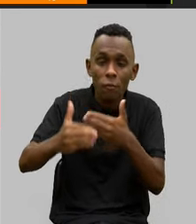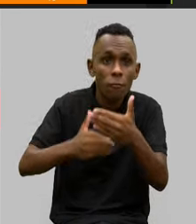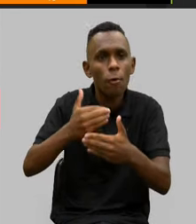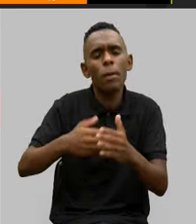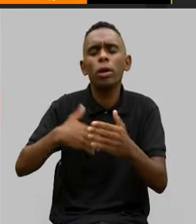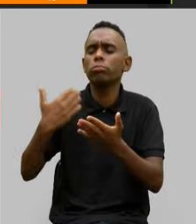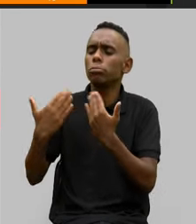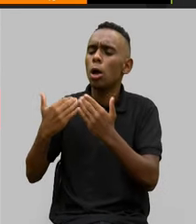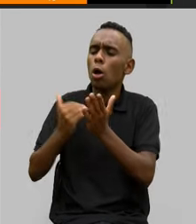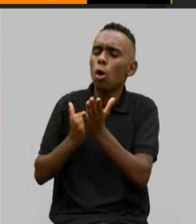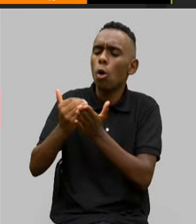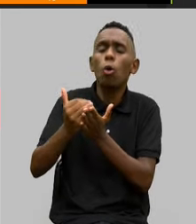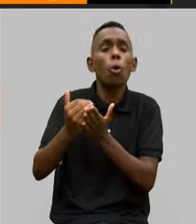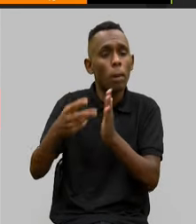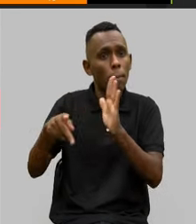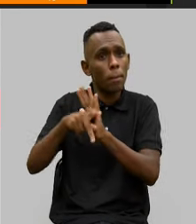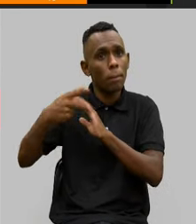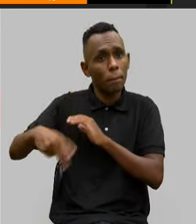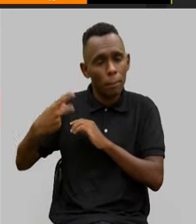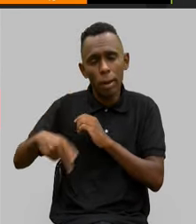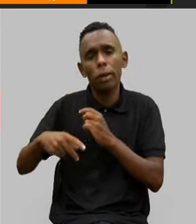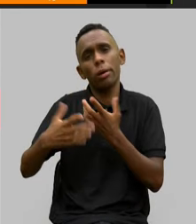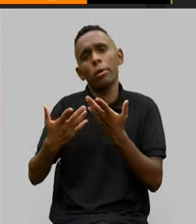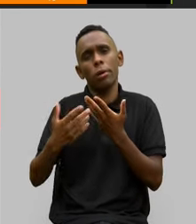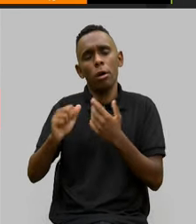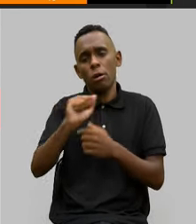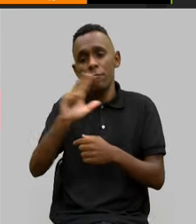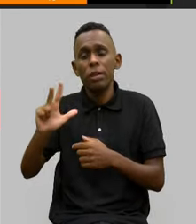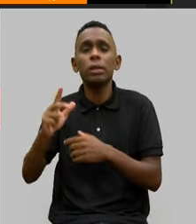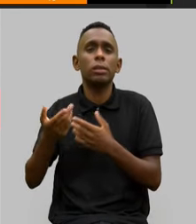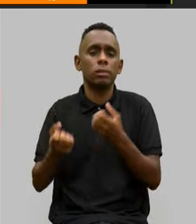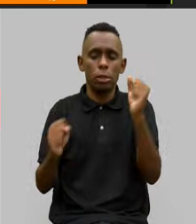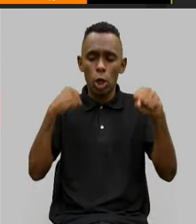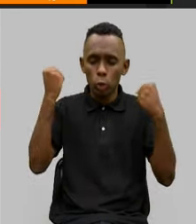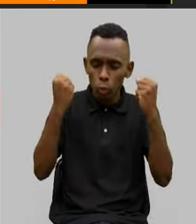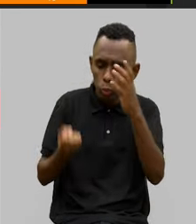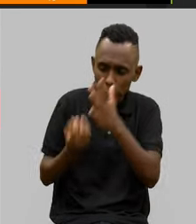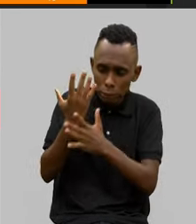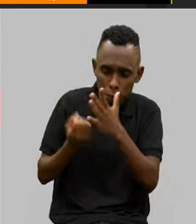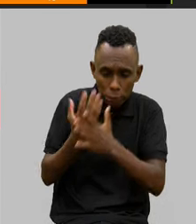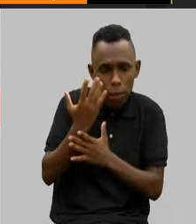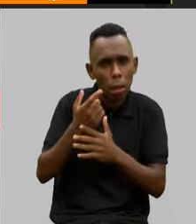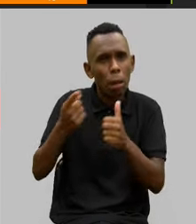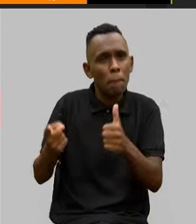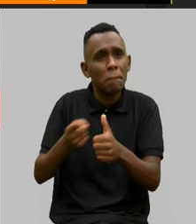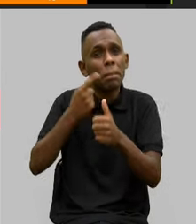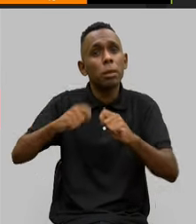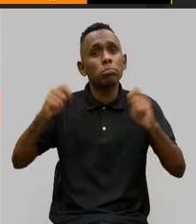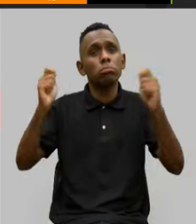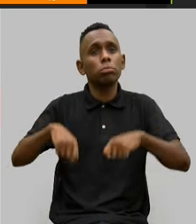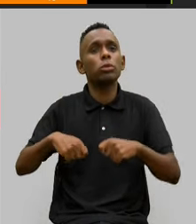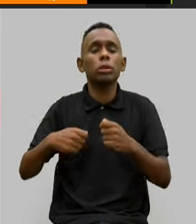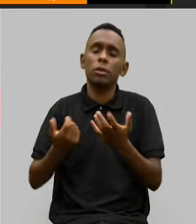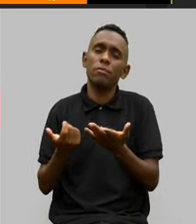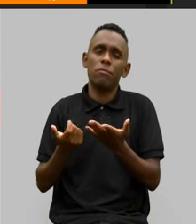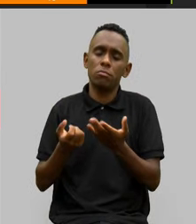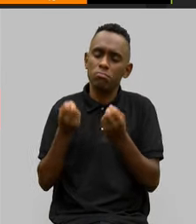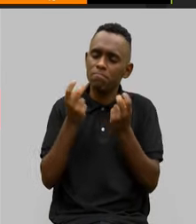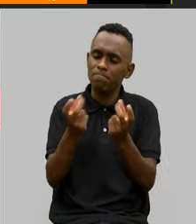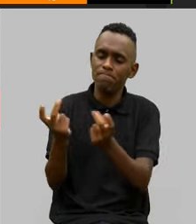nós tivemos ncs Anvisa e a indústria né que foi uma das primeiras indústrias que tiveram seu produto de canabis sendo